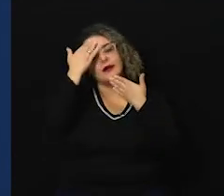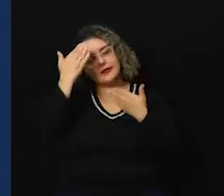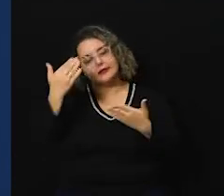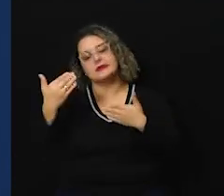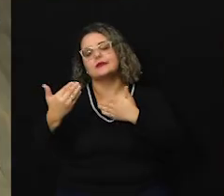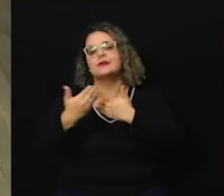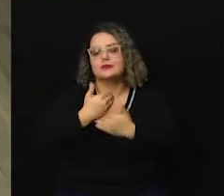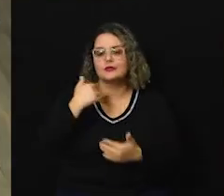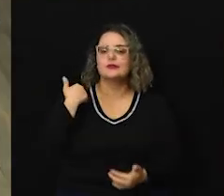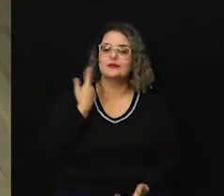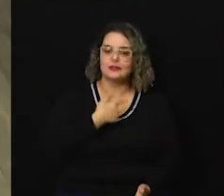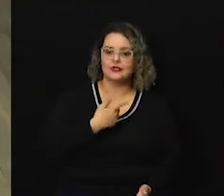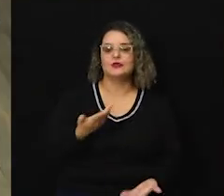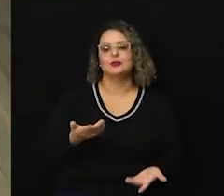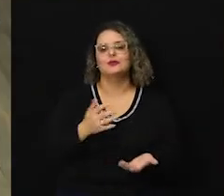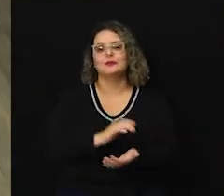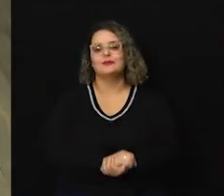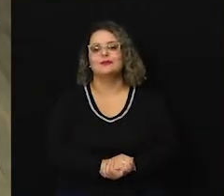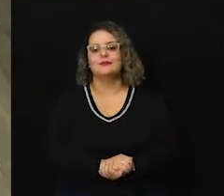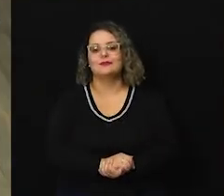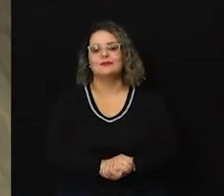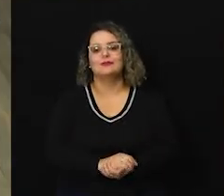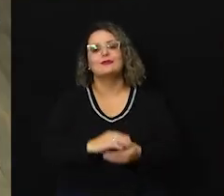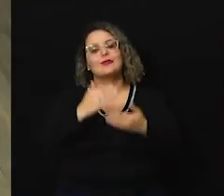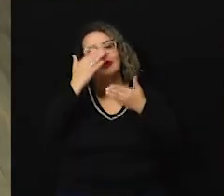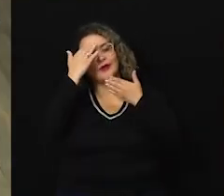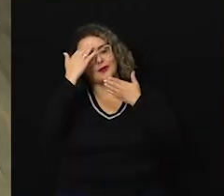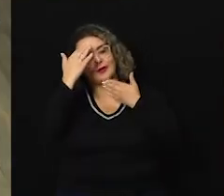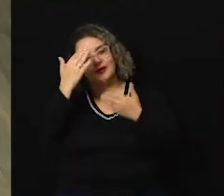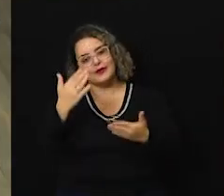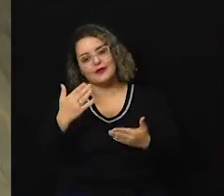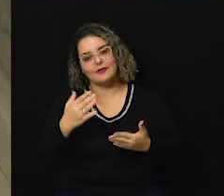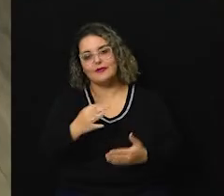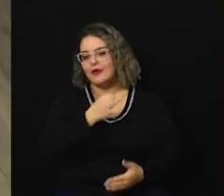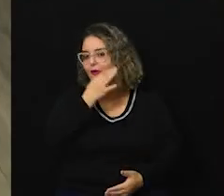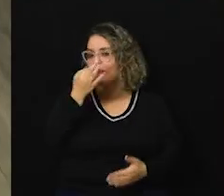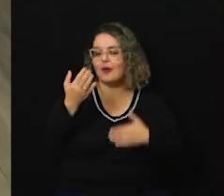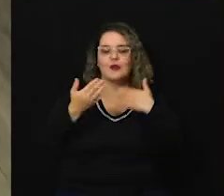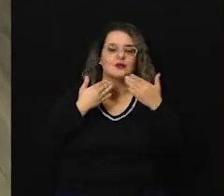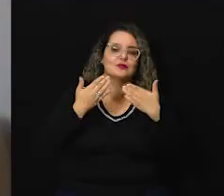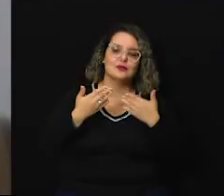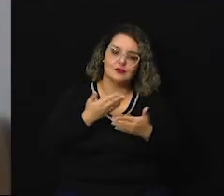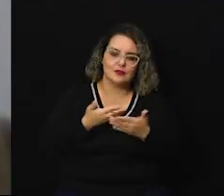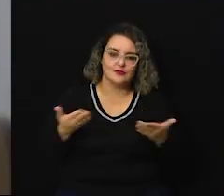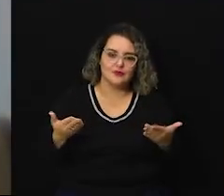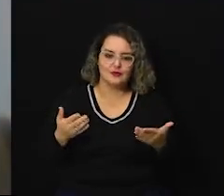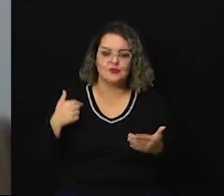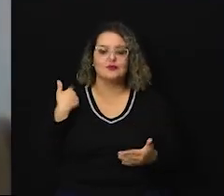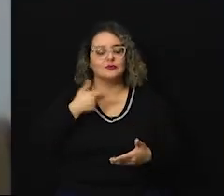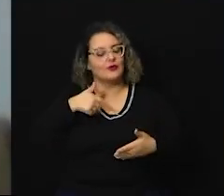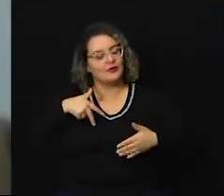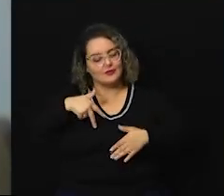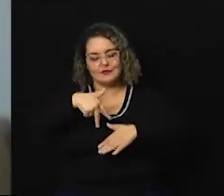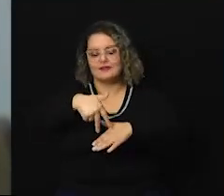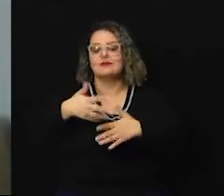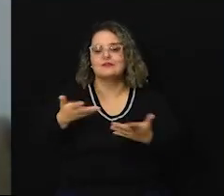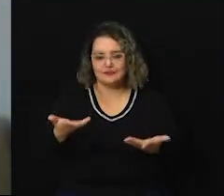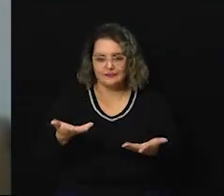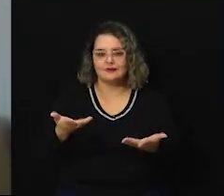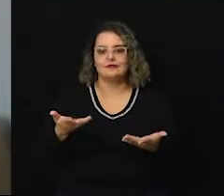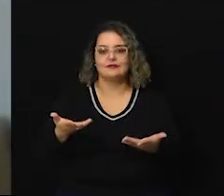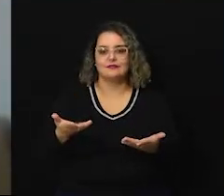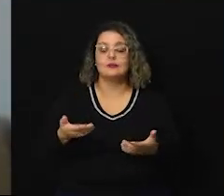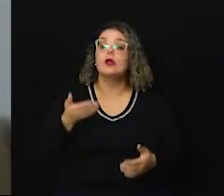eu agradeço muito a sua participação aqui com a gente e Eu que agradeço foi ótimo conversar com vocês e a gente tá sempre à disposição